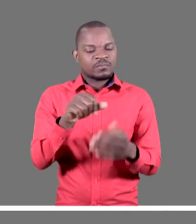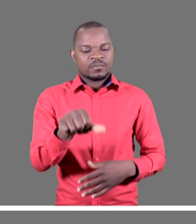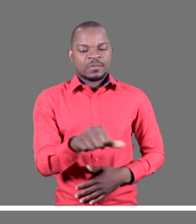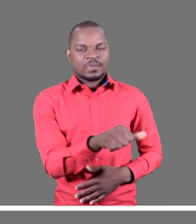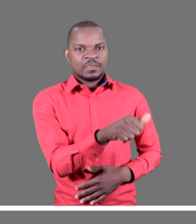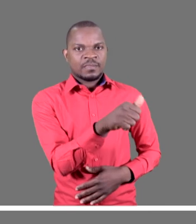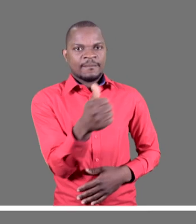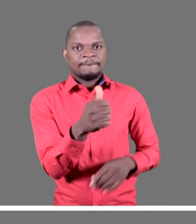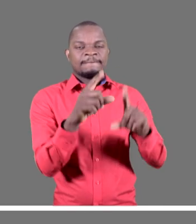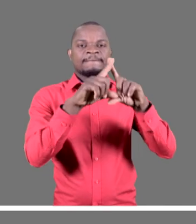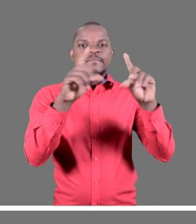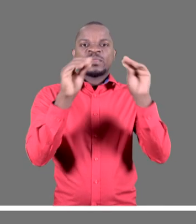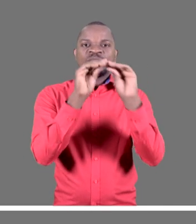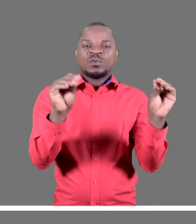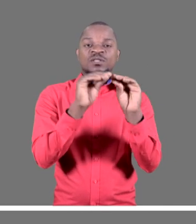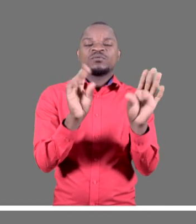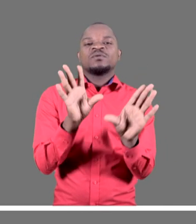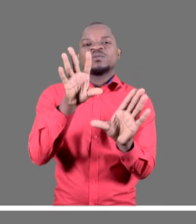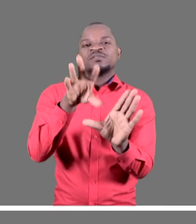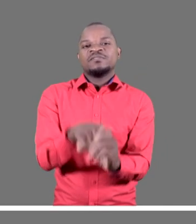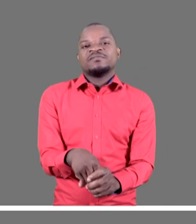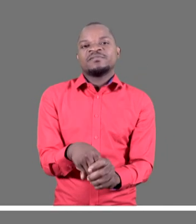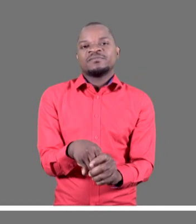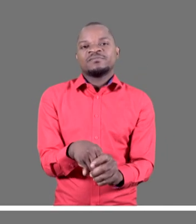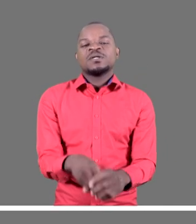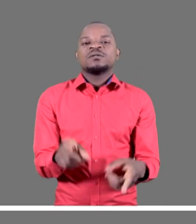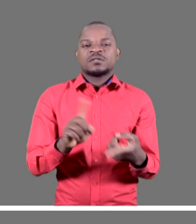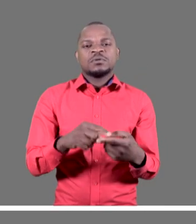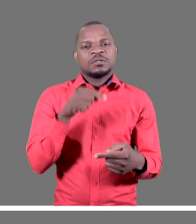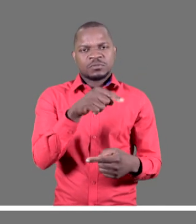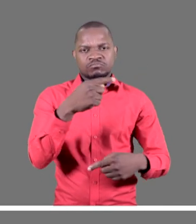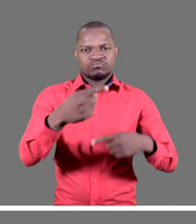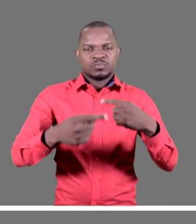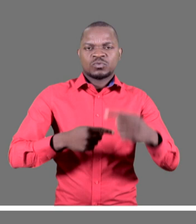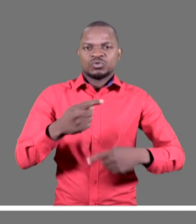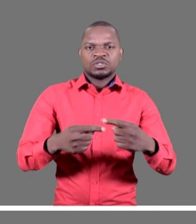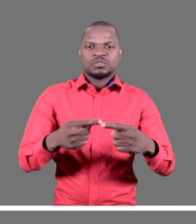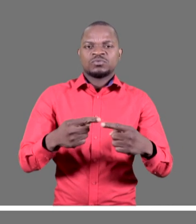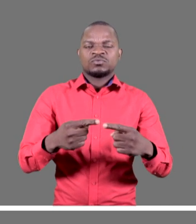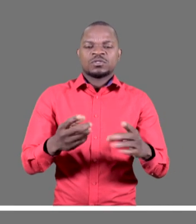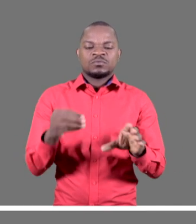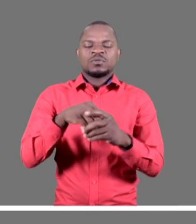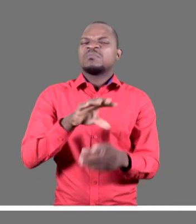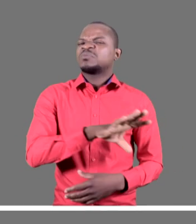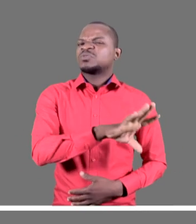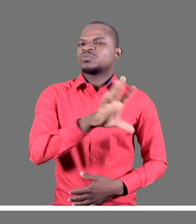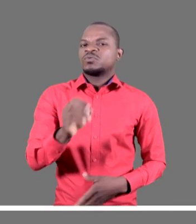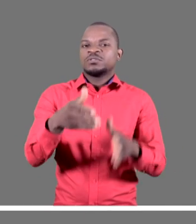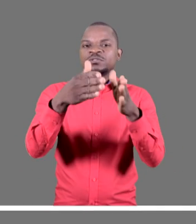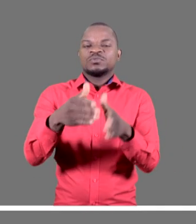sobre a educação inclusiva e, sobretudo, nesse projeto, para todas as deficiências.